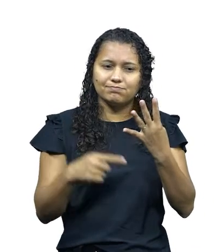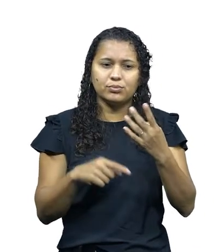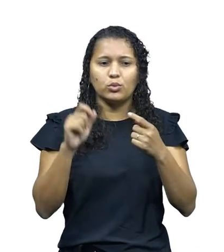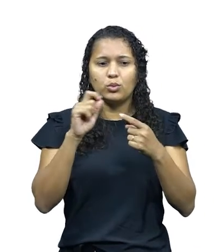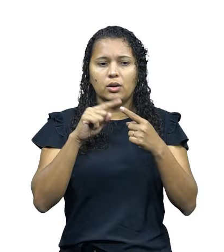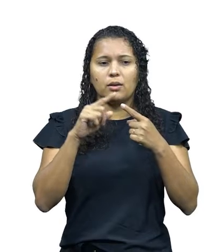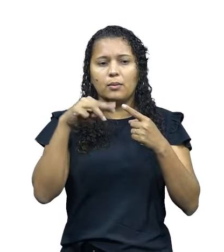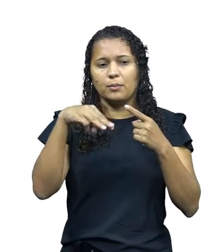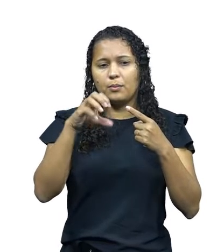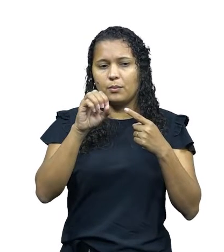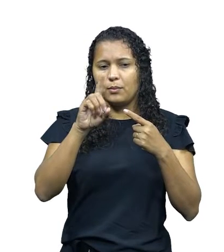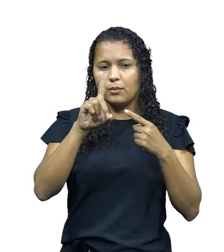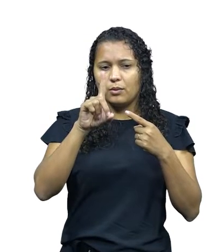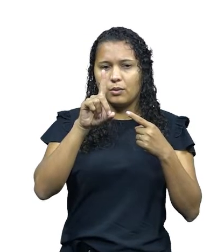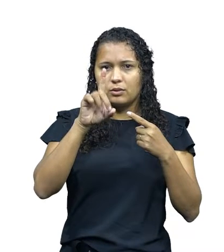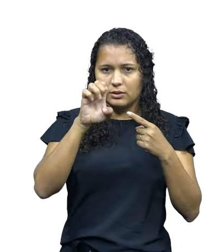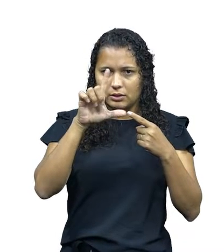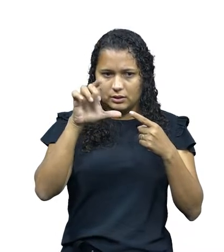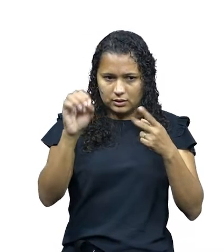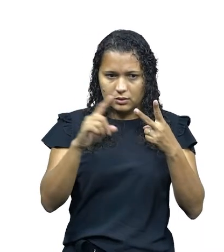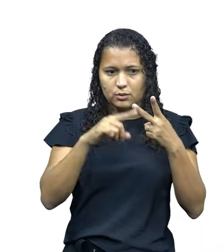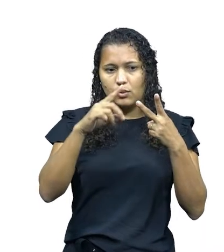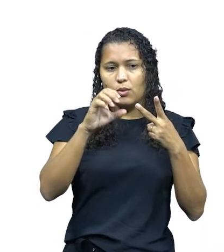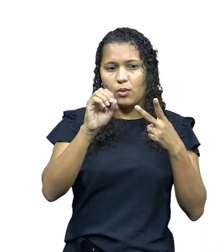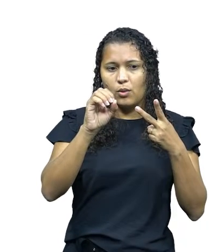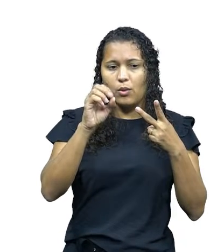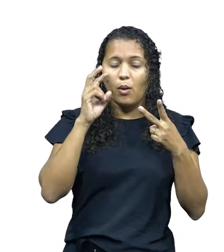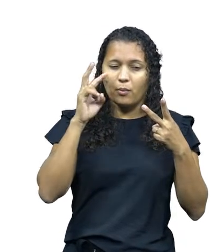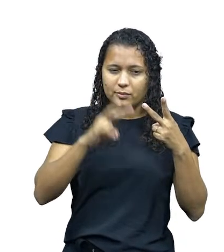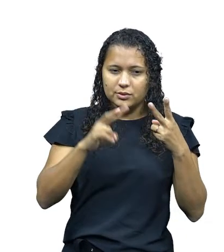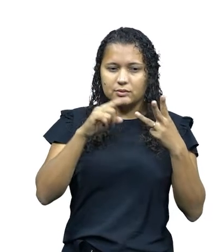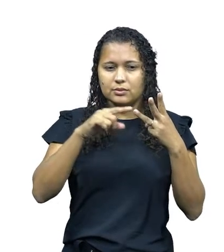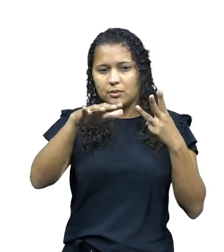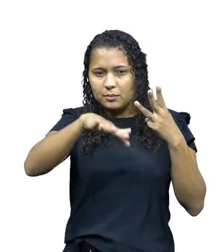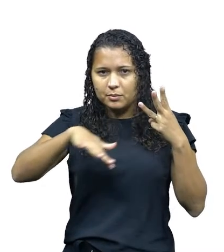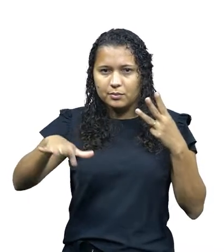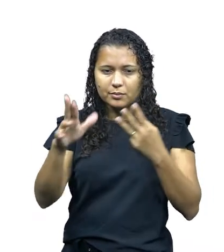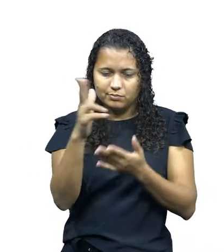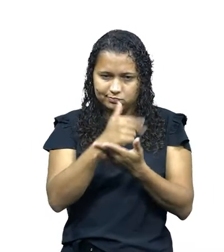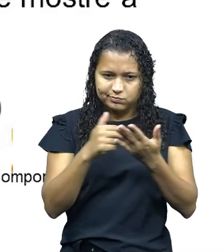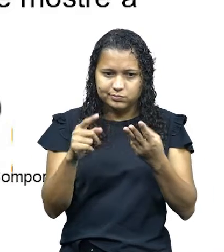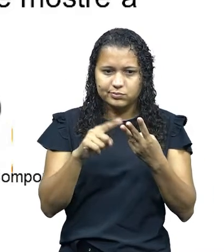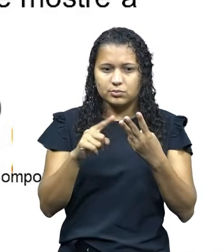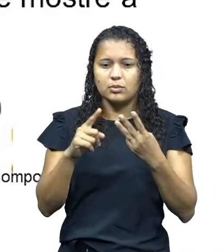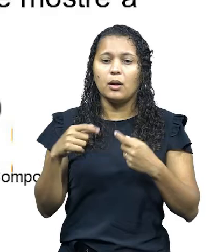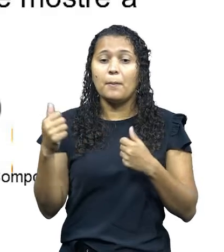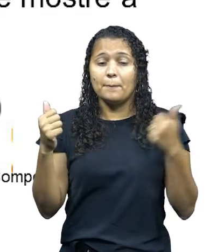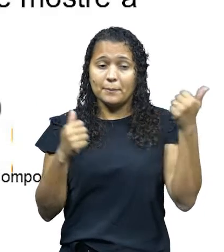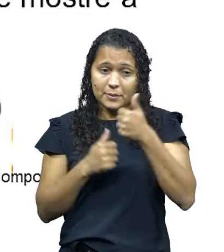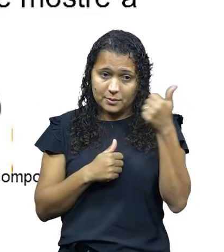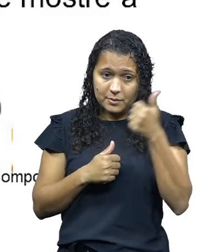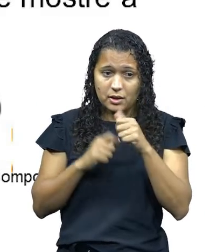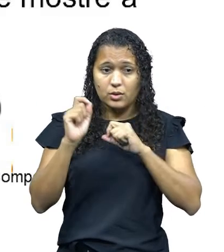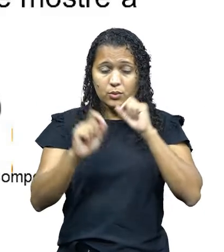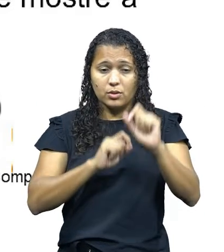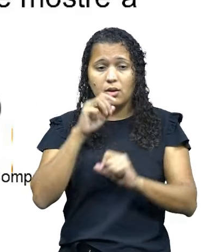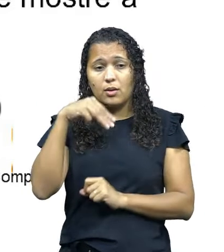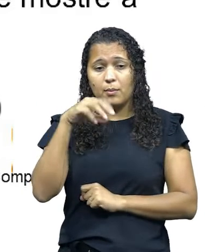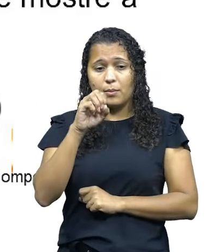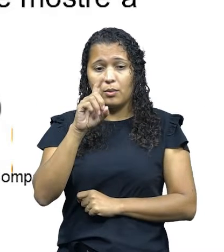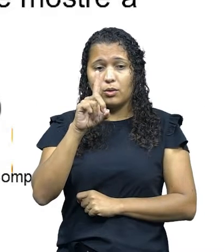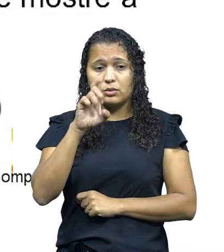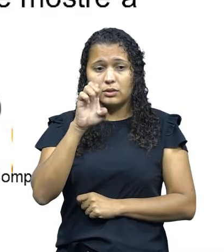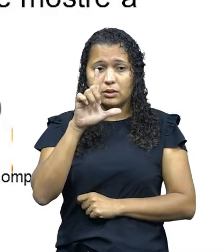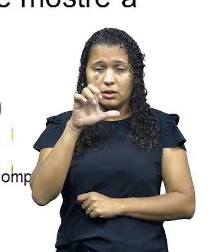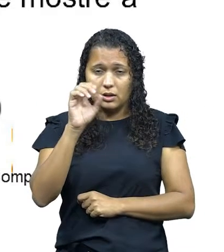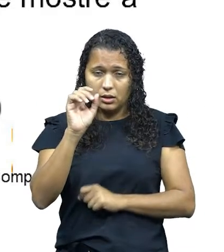que é o modelo, é o observador e o plano de projeção. Então, vamos ver primeiro quem é o modelo.